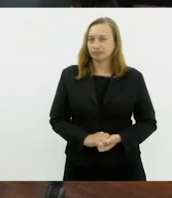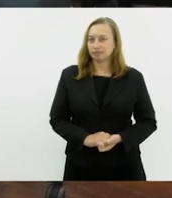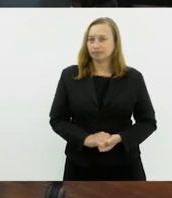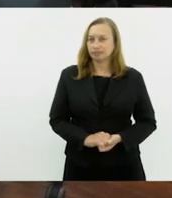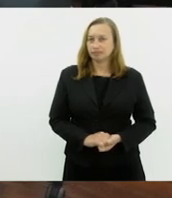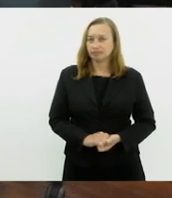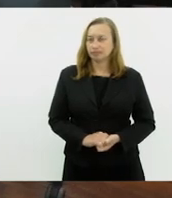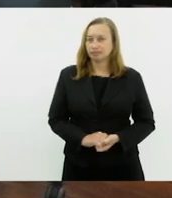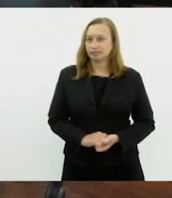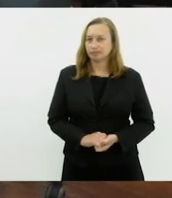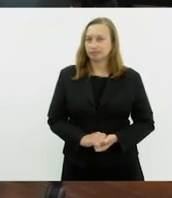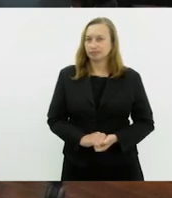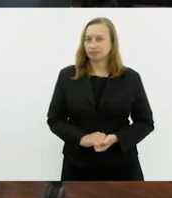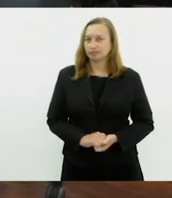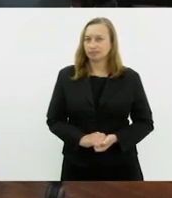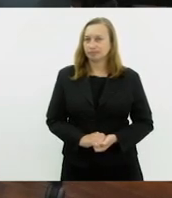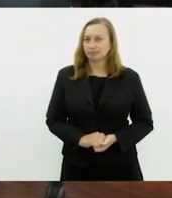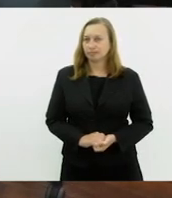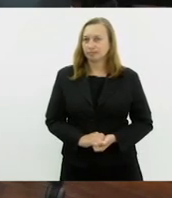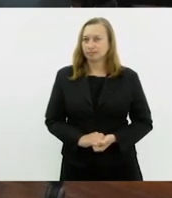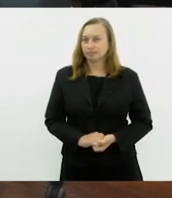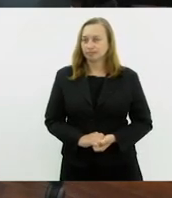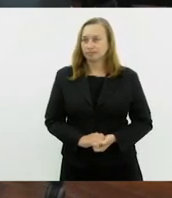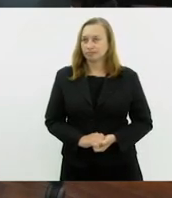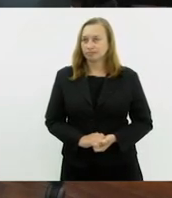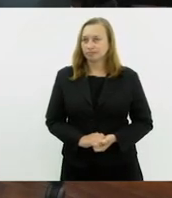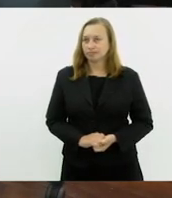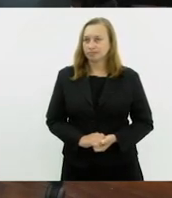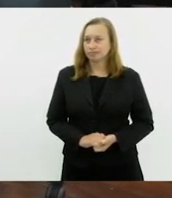foi de primeira instância na Segunda instância